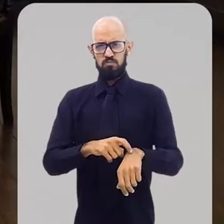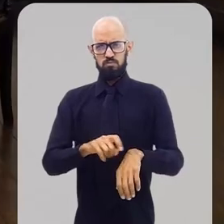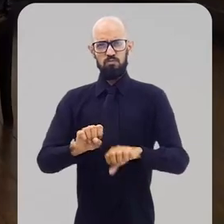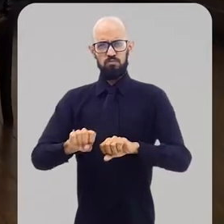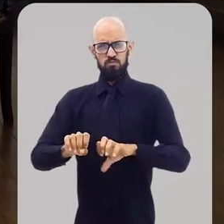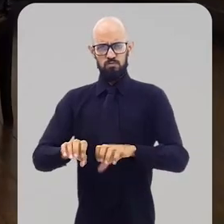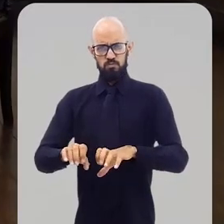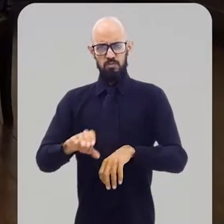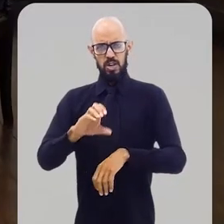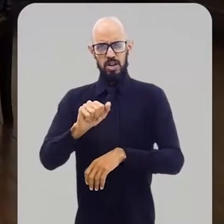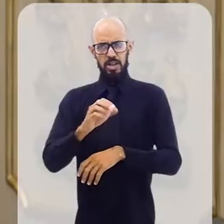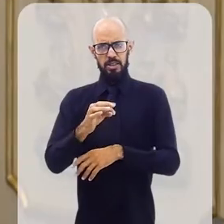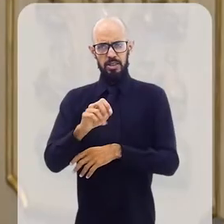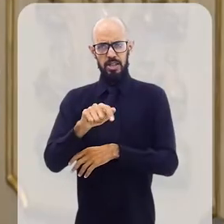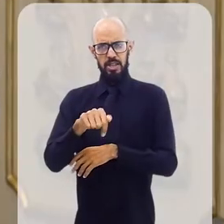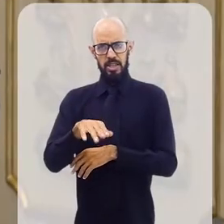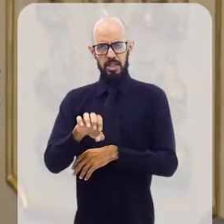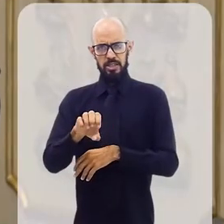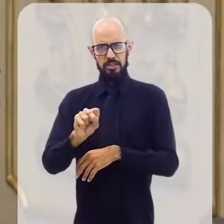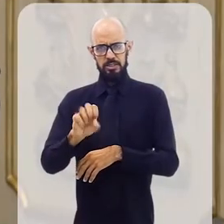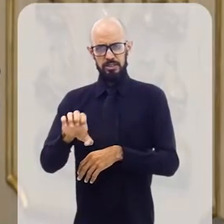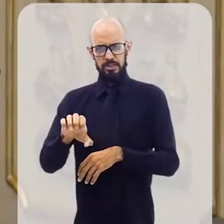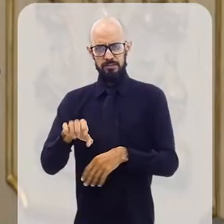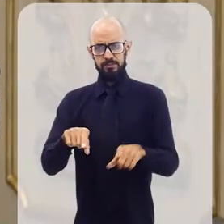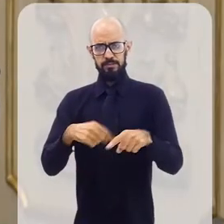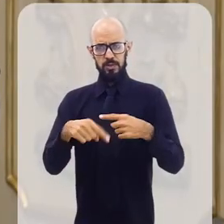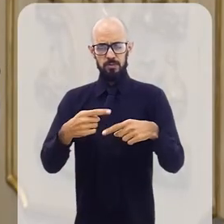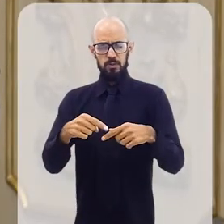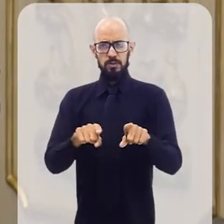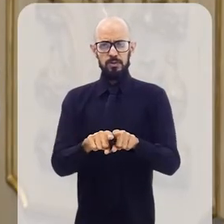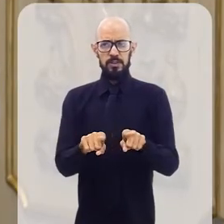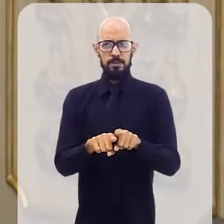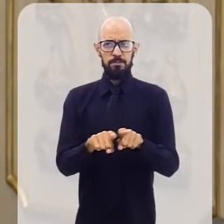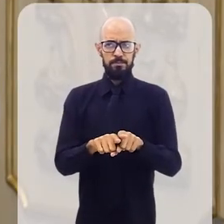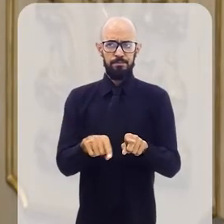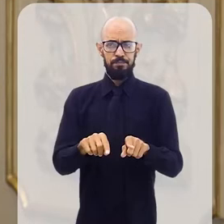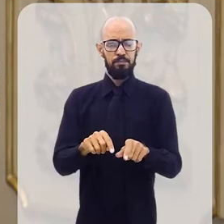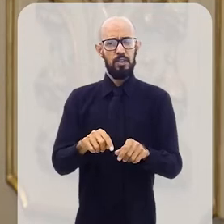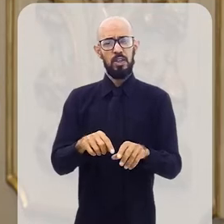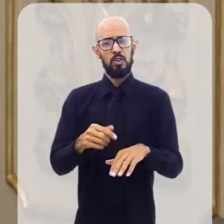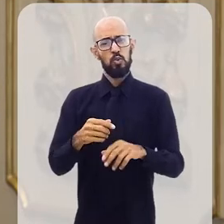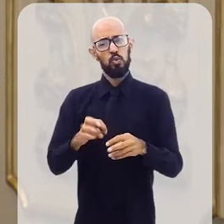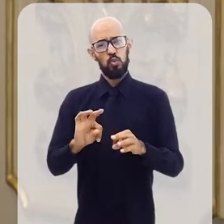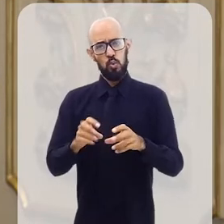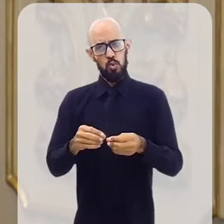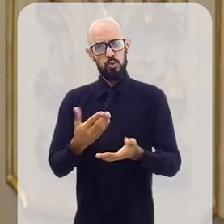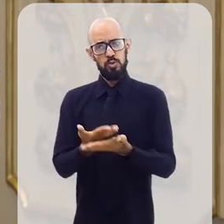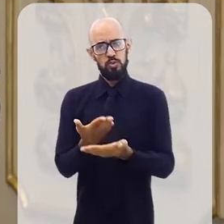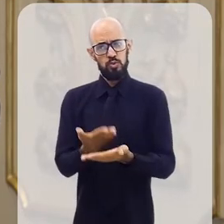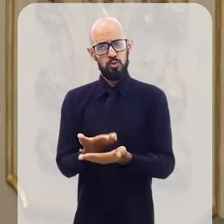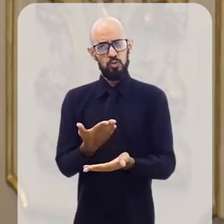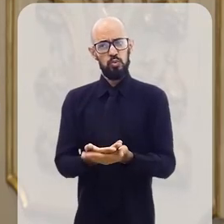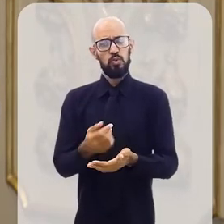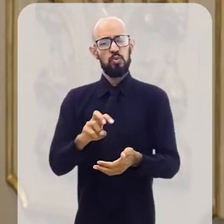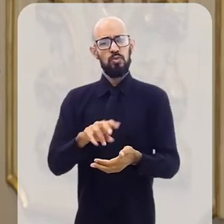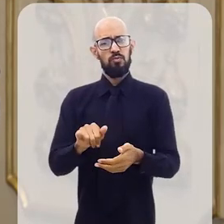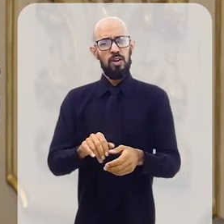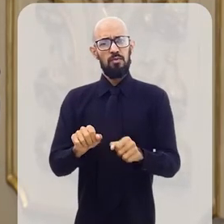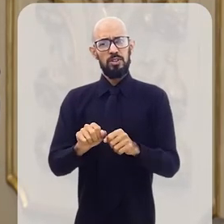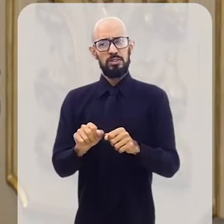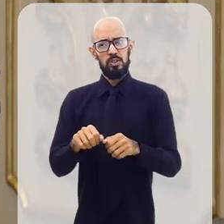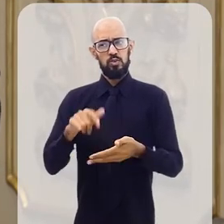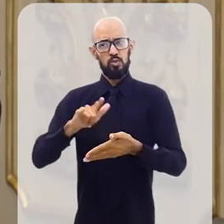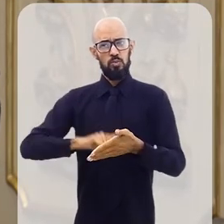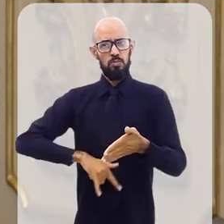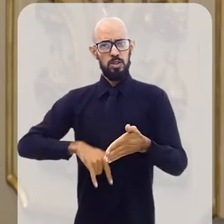momento da catequese e depois é a temos aí acompanhando é a toda a catequese para que vai envolver os